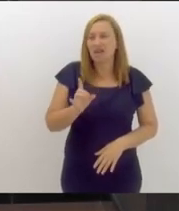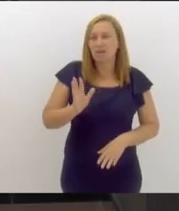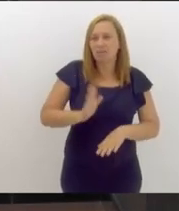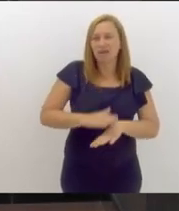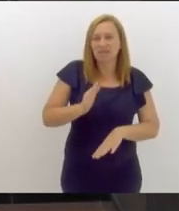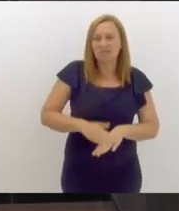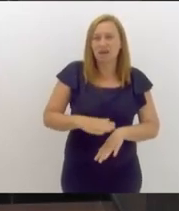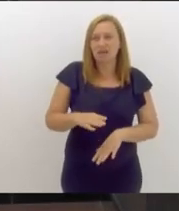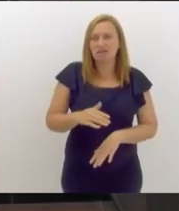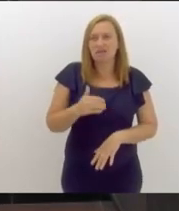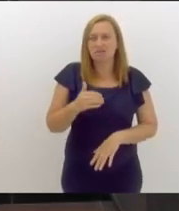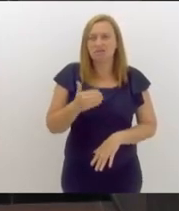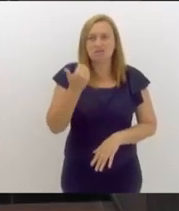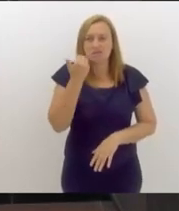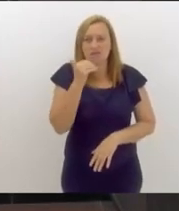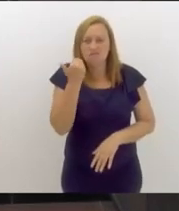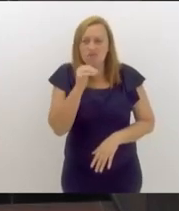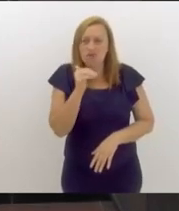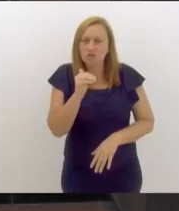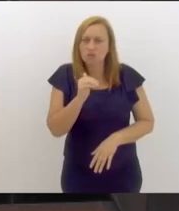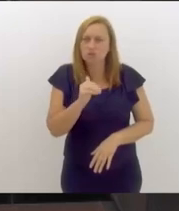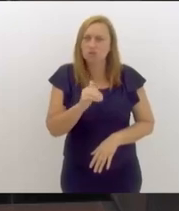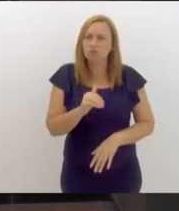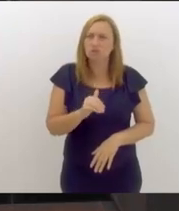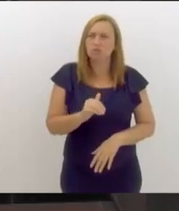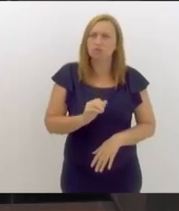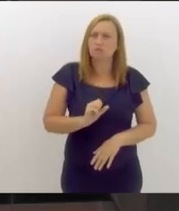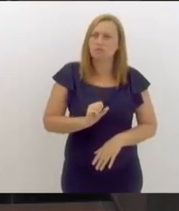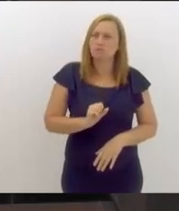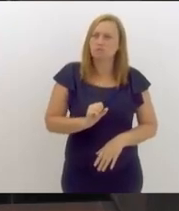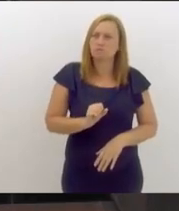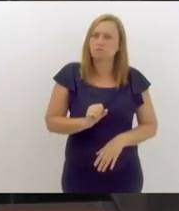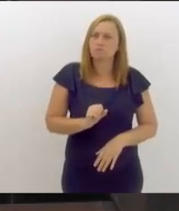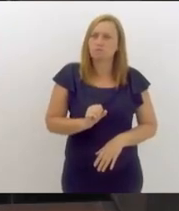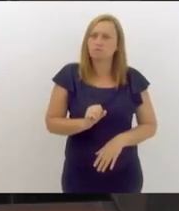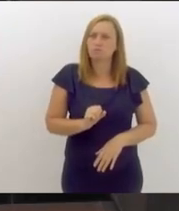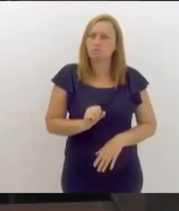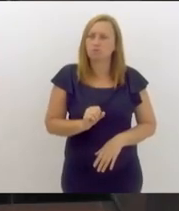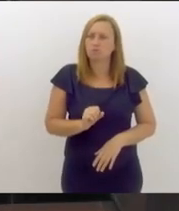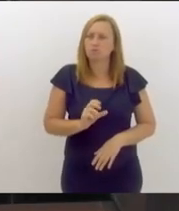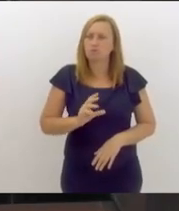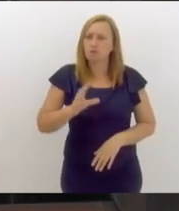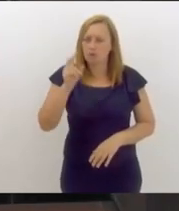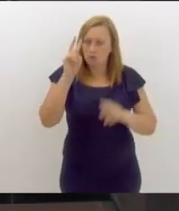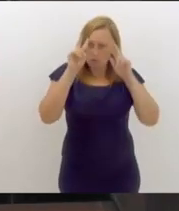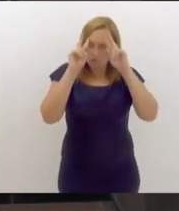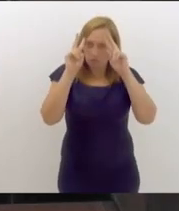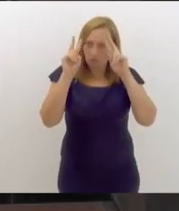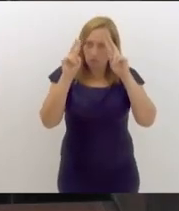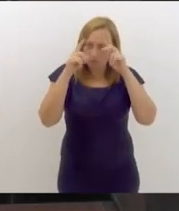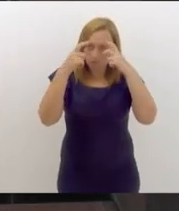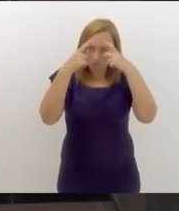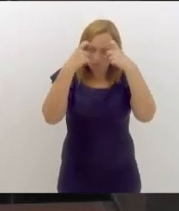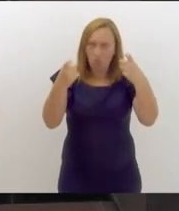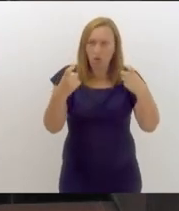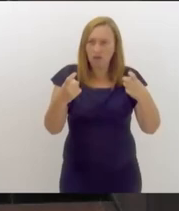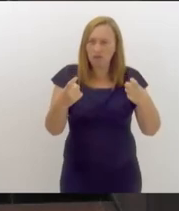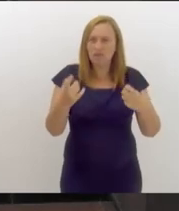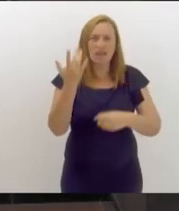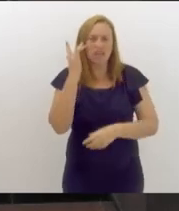abusado a cada dia mais audaciosos e a cada dia achando que vão sair sempre